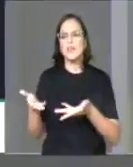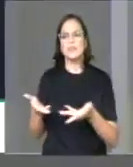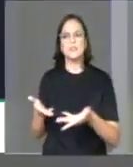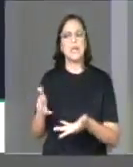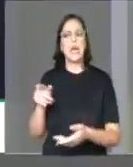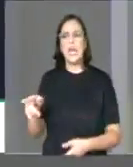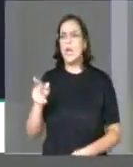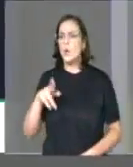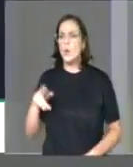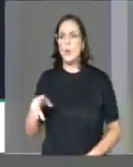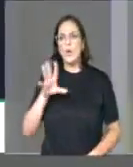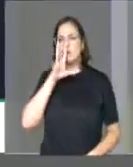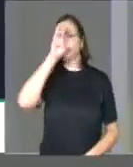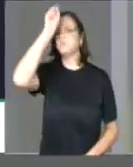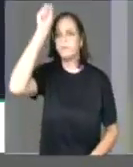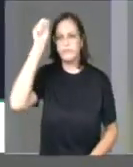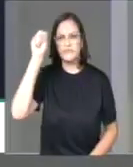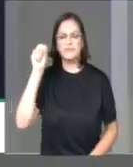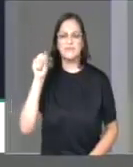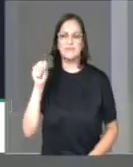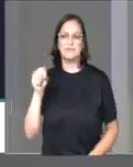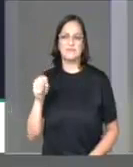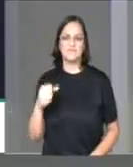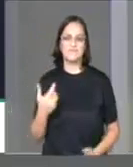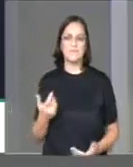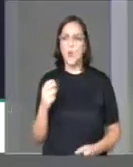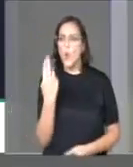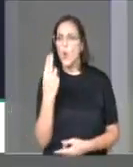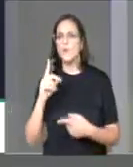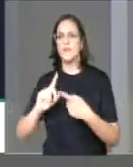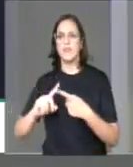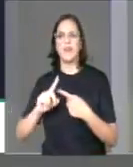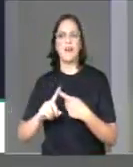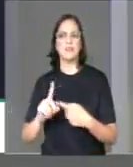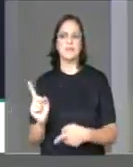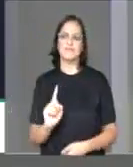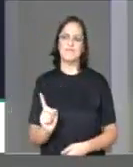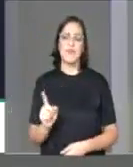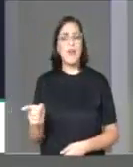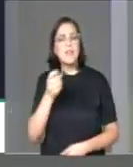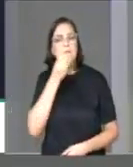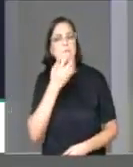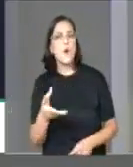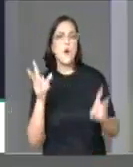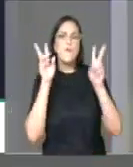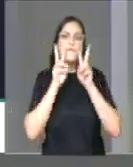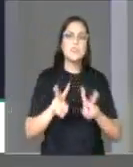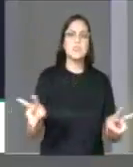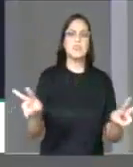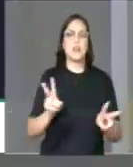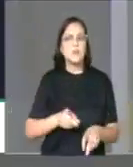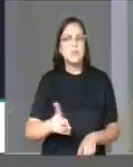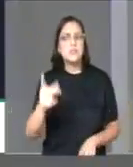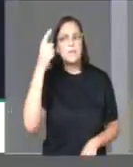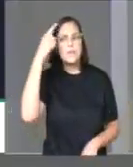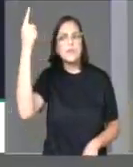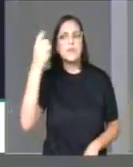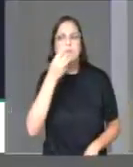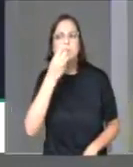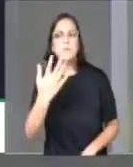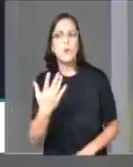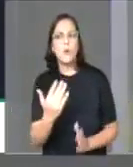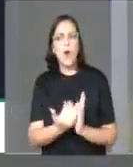com o estômago, muito menos pelo retrovisor. Era um visionário, estava sempre à frente do